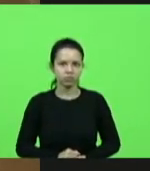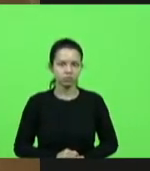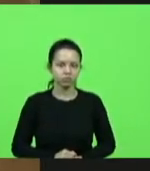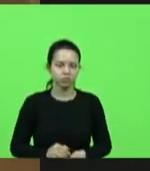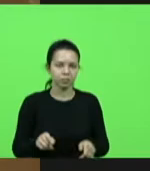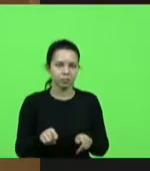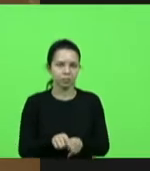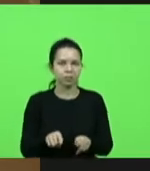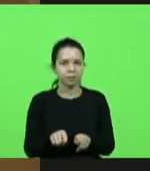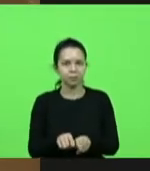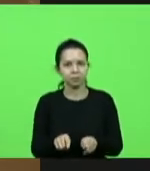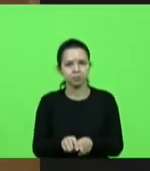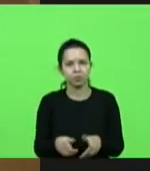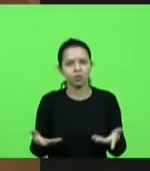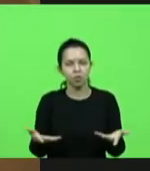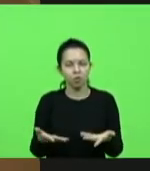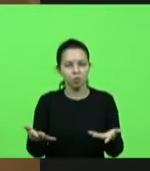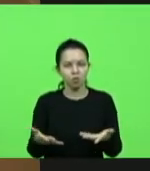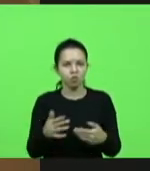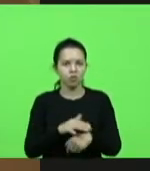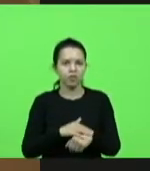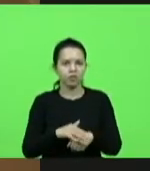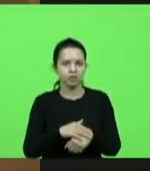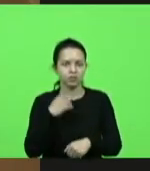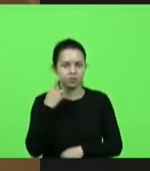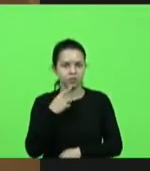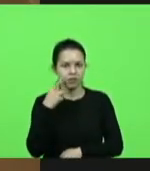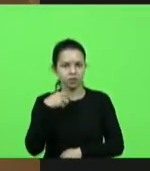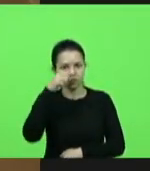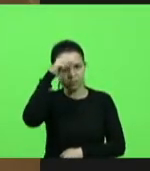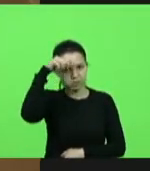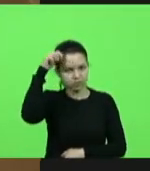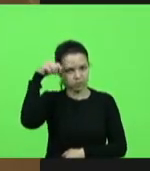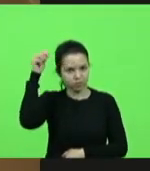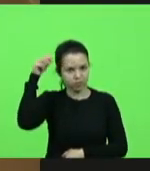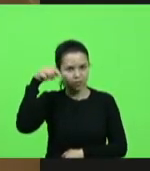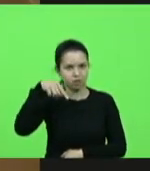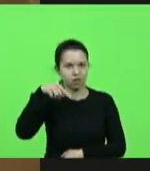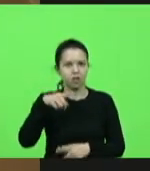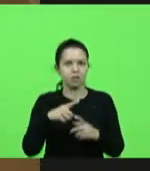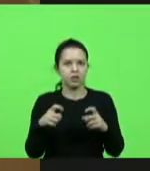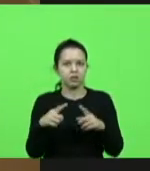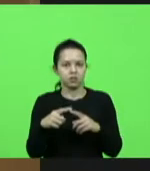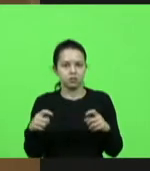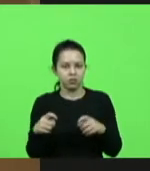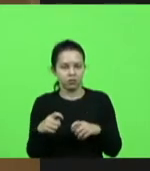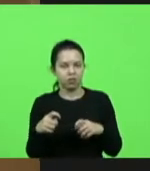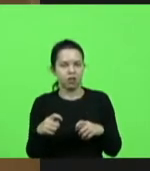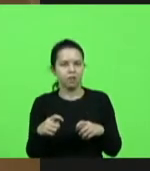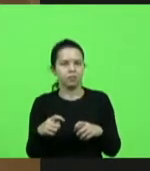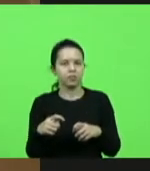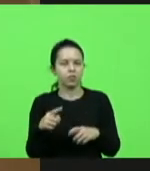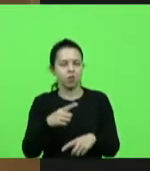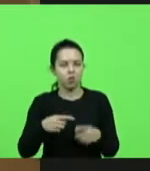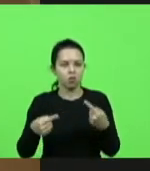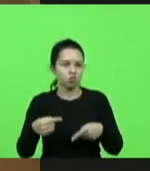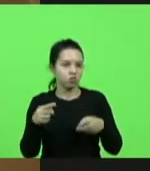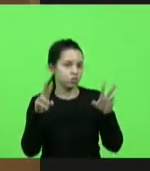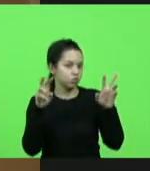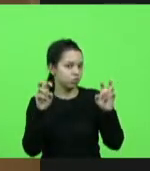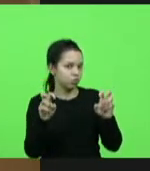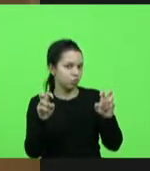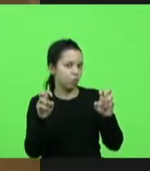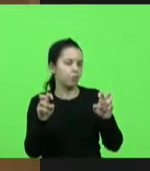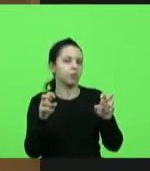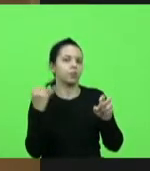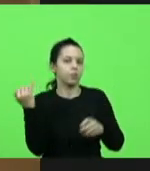Também, hoje, converso com o deputado Darcy de Matos, aqui em Brasília, para tratar de uma pauta